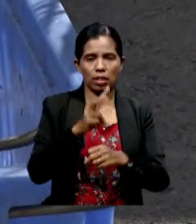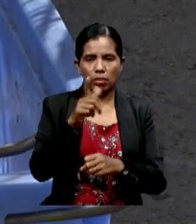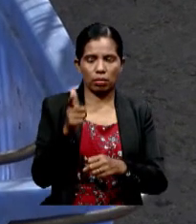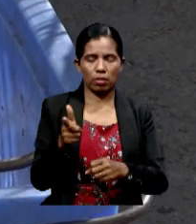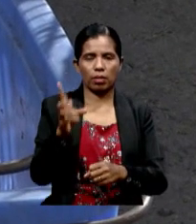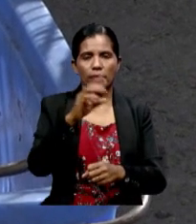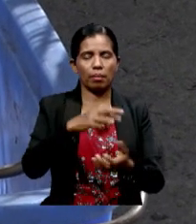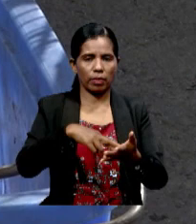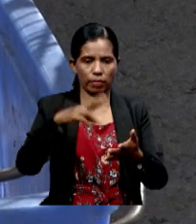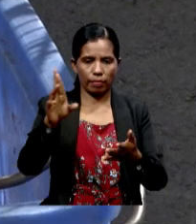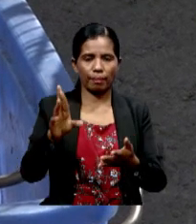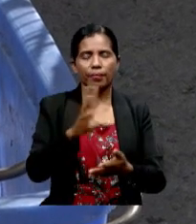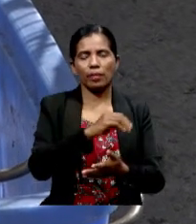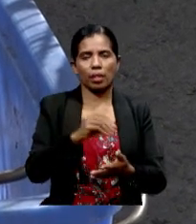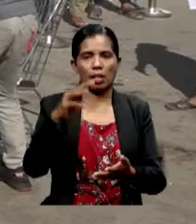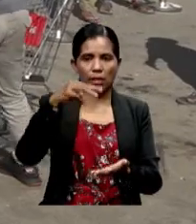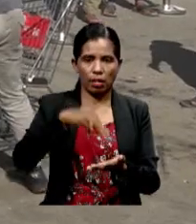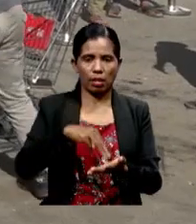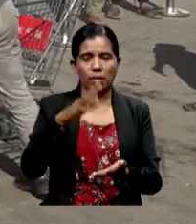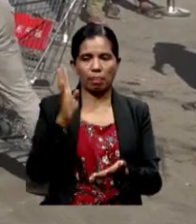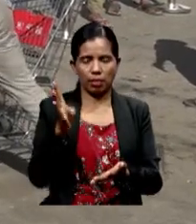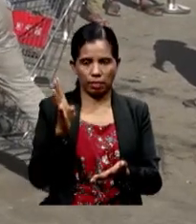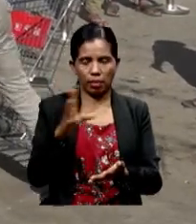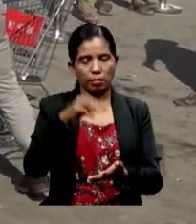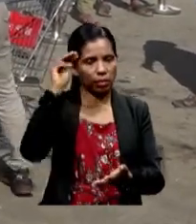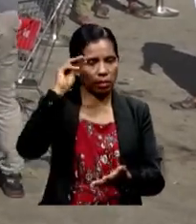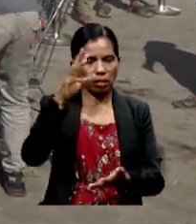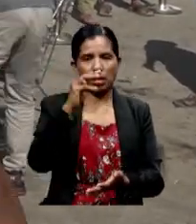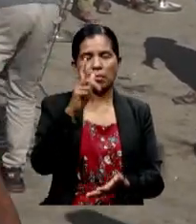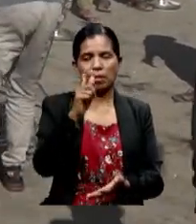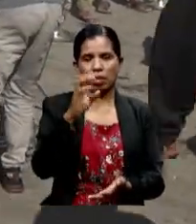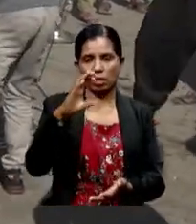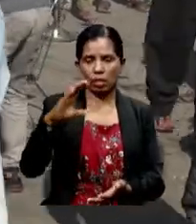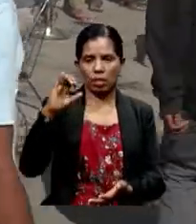orçamento adicional tokon hat nulu ba Ministério Turismo Comércio